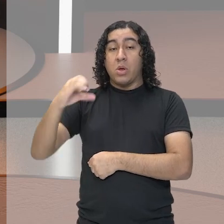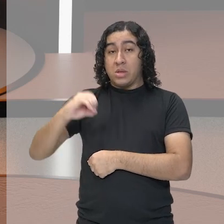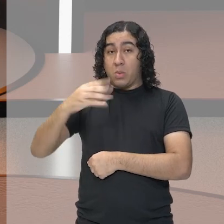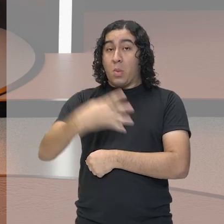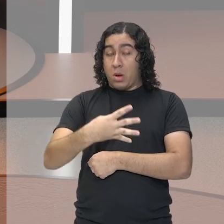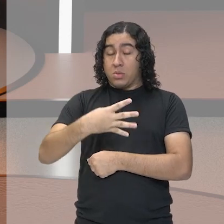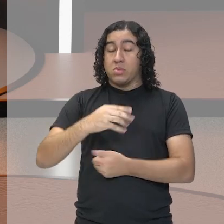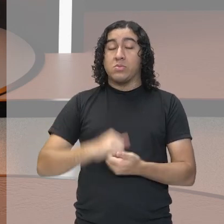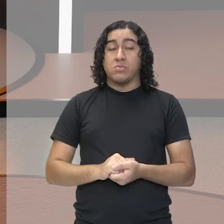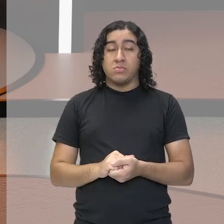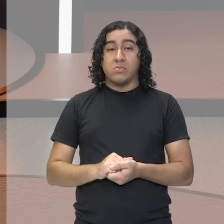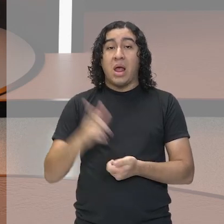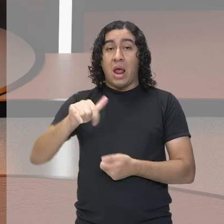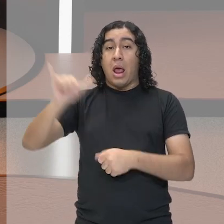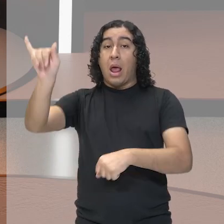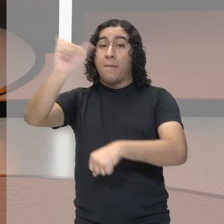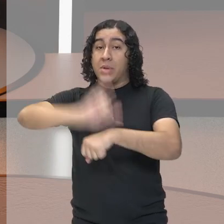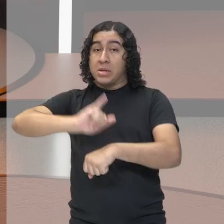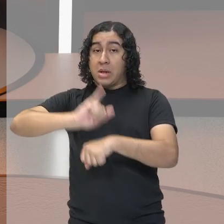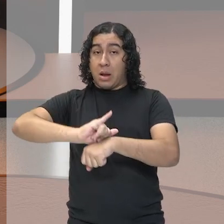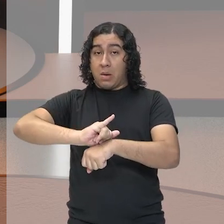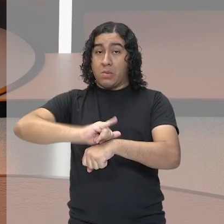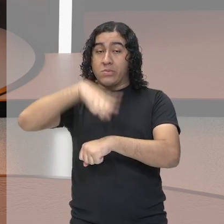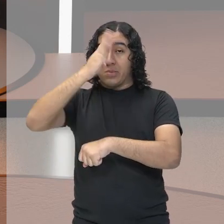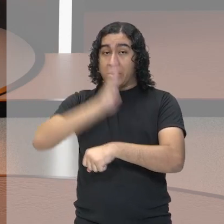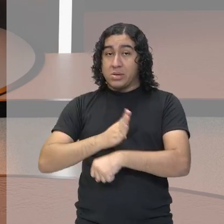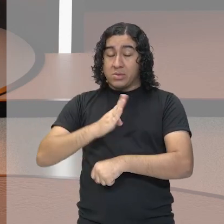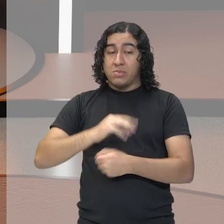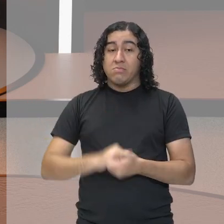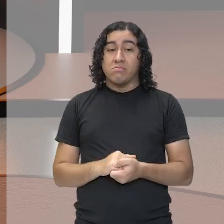capital federal, né, Rio de Janeiro, deixando um saldo de